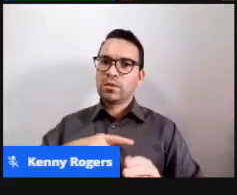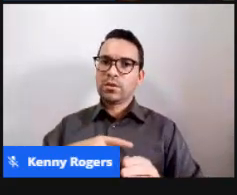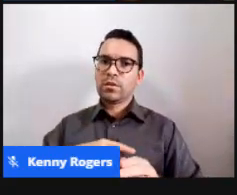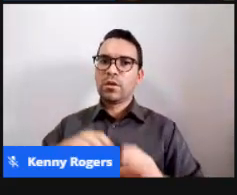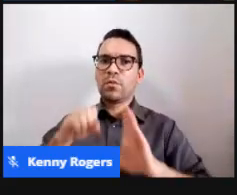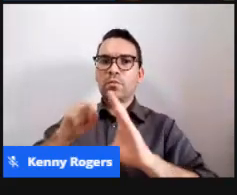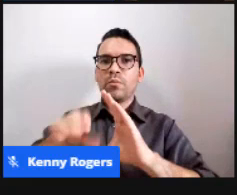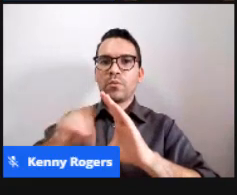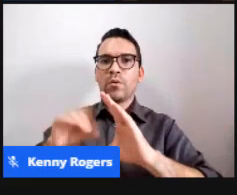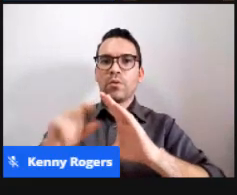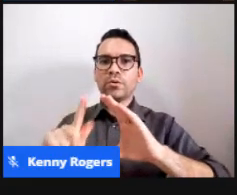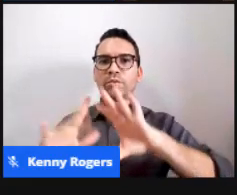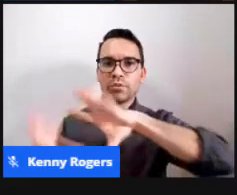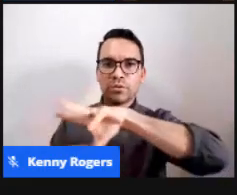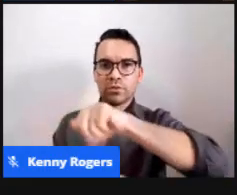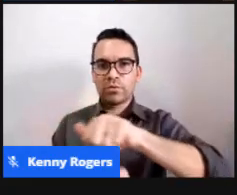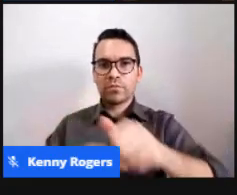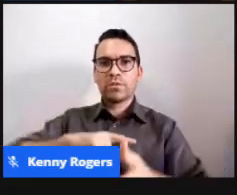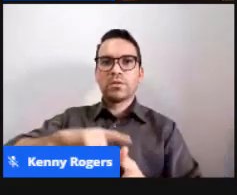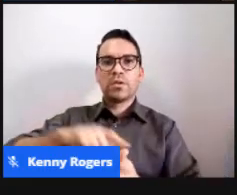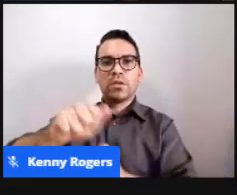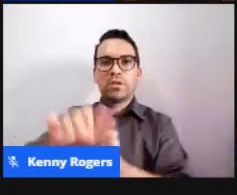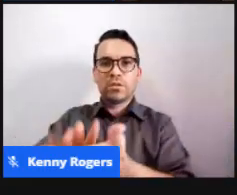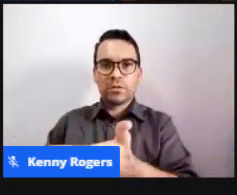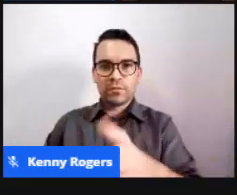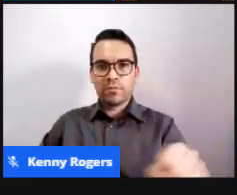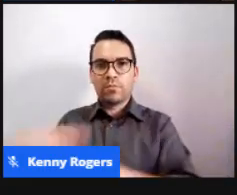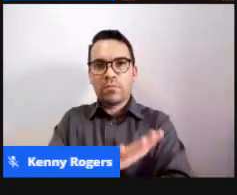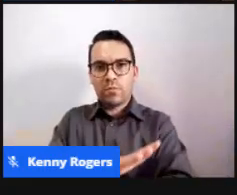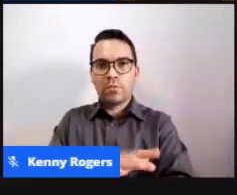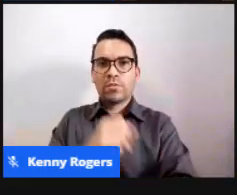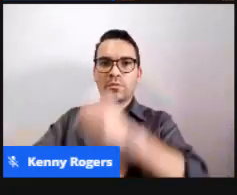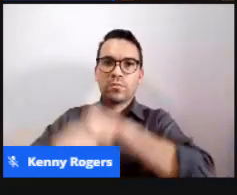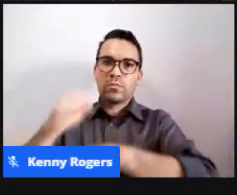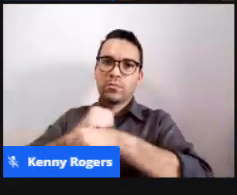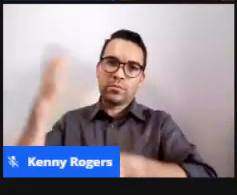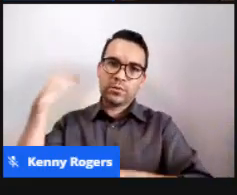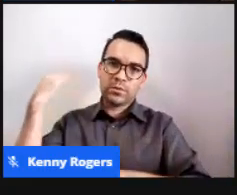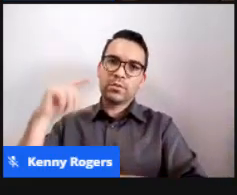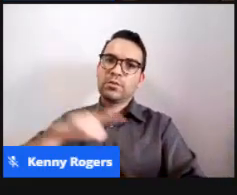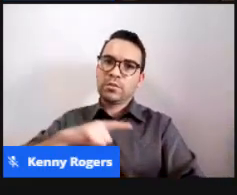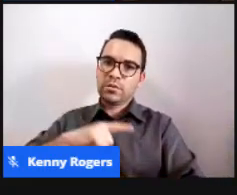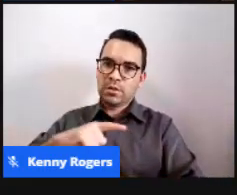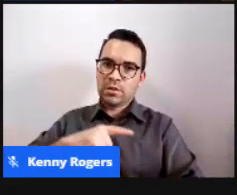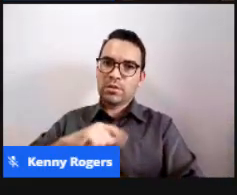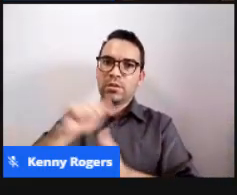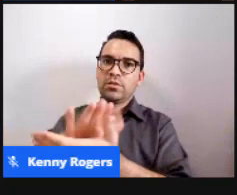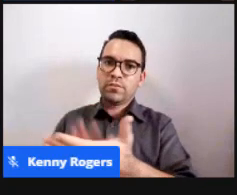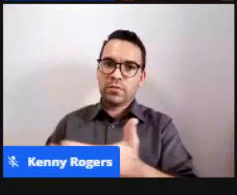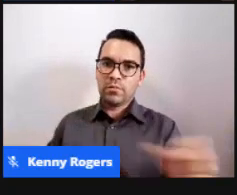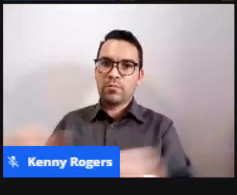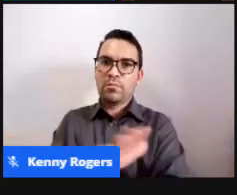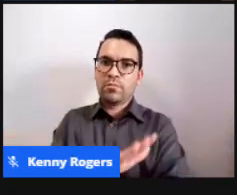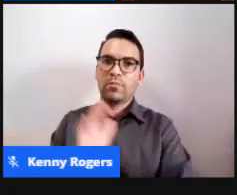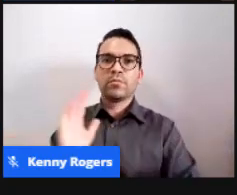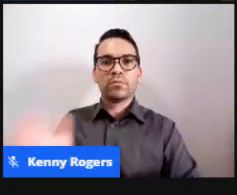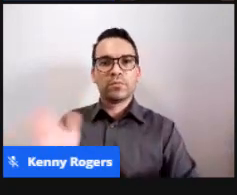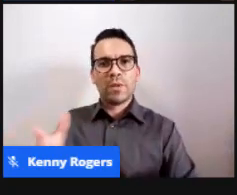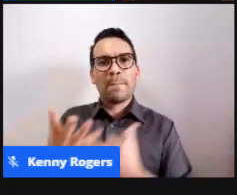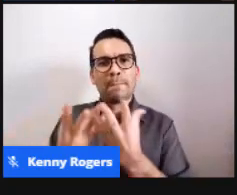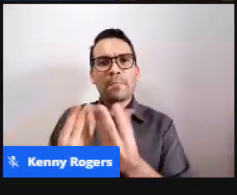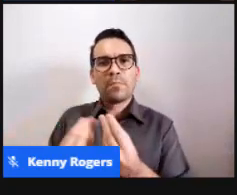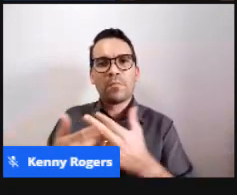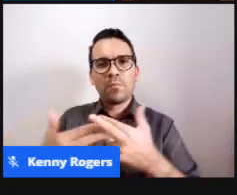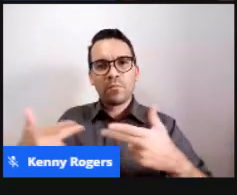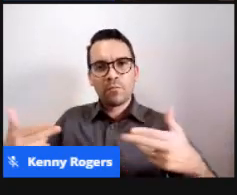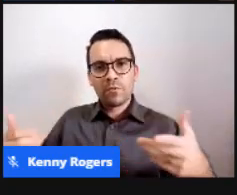que nós temos atividades prontas. O ano passado nós deixamos à disposição de vocês, né, muitas atividades, então